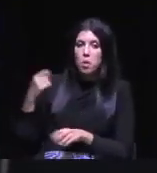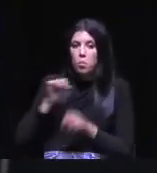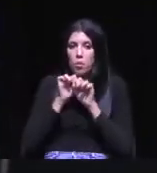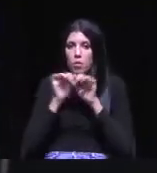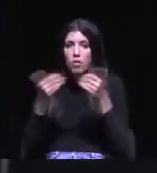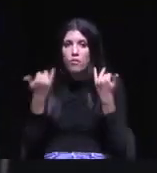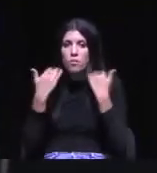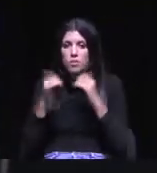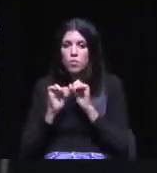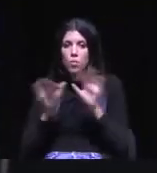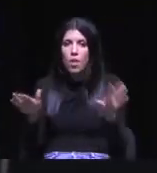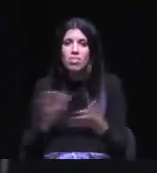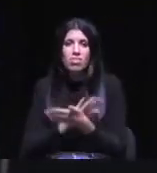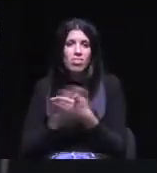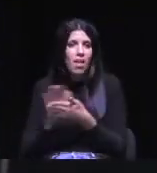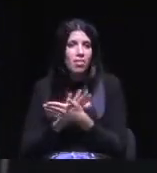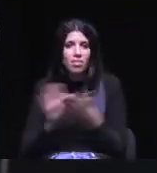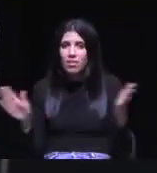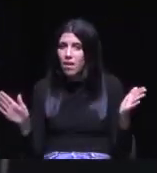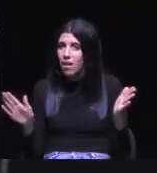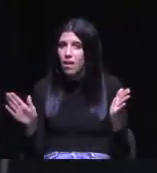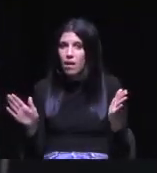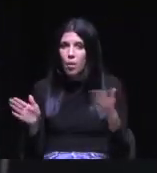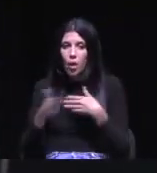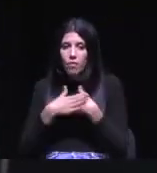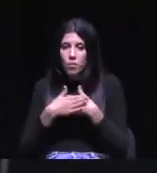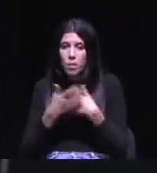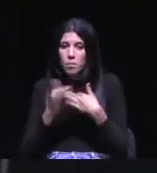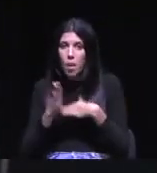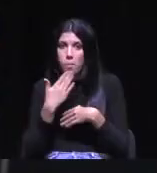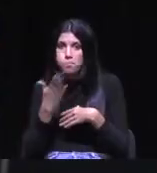divulgada qualquer informação sobre esse encerramento